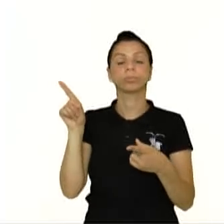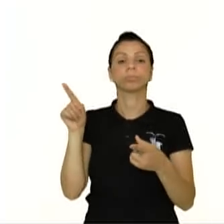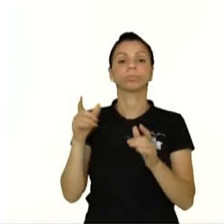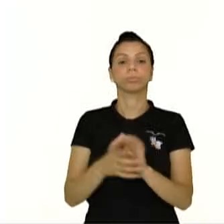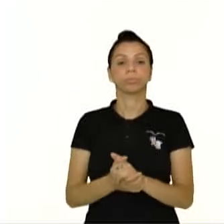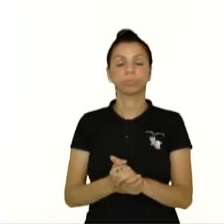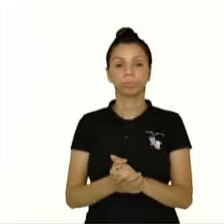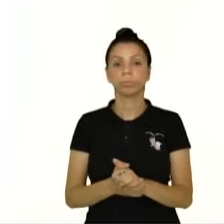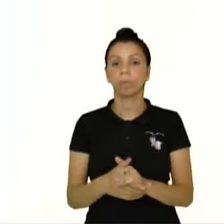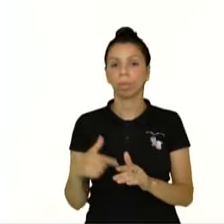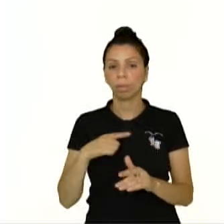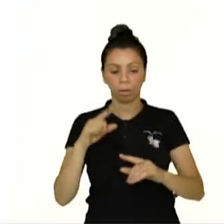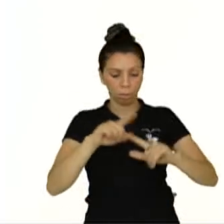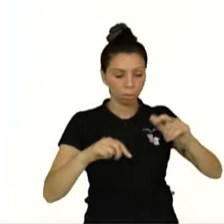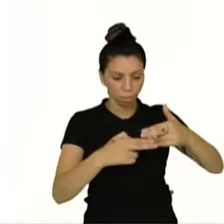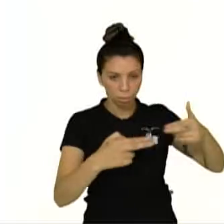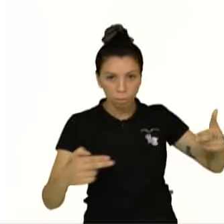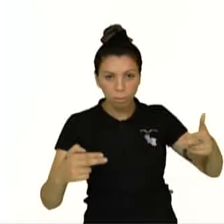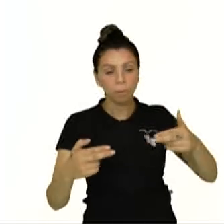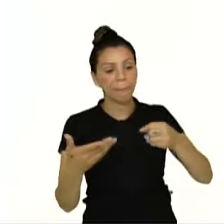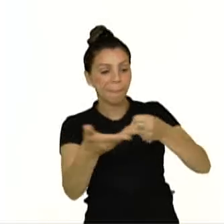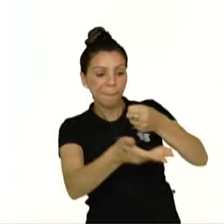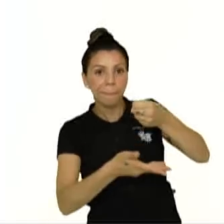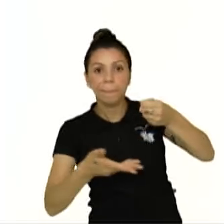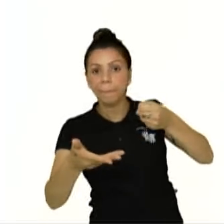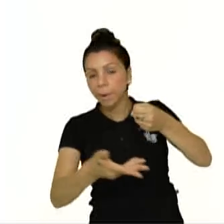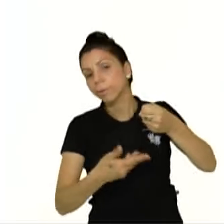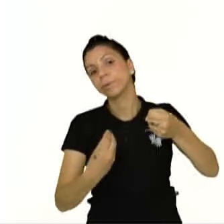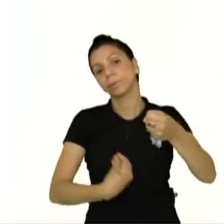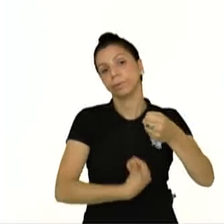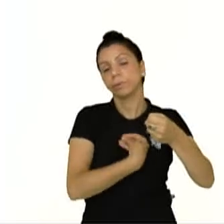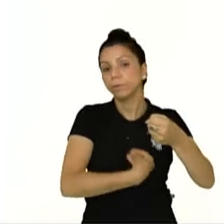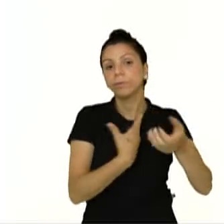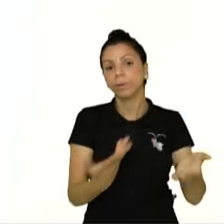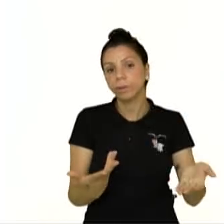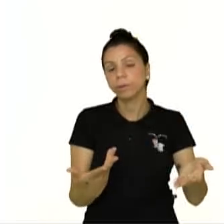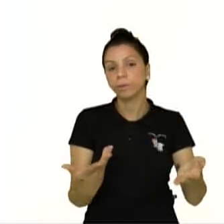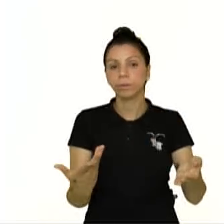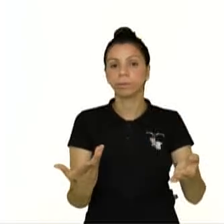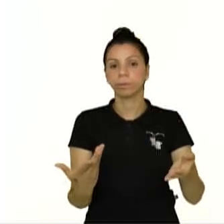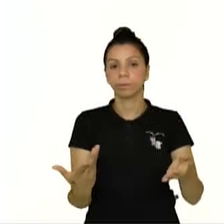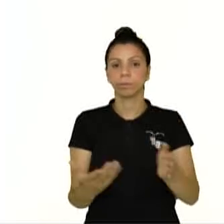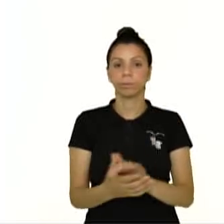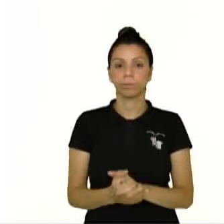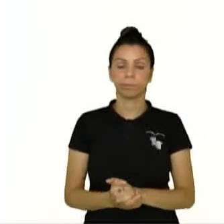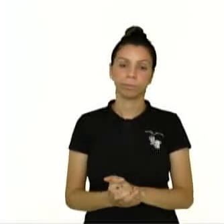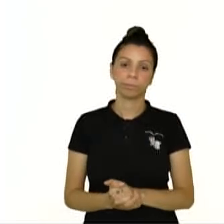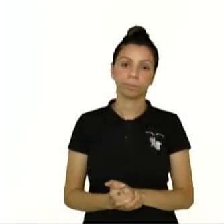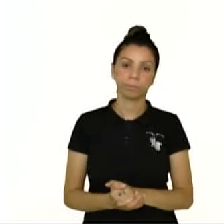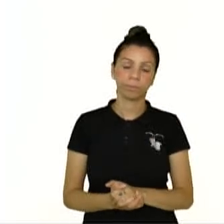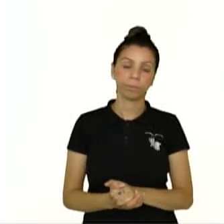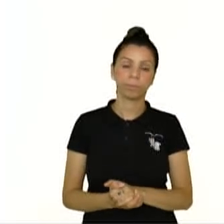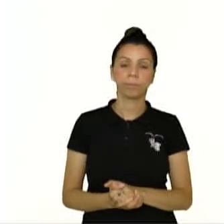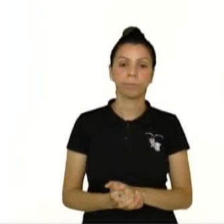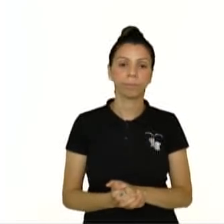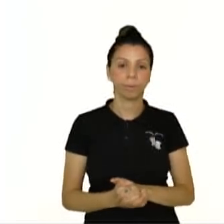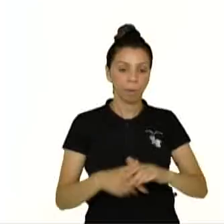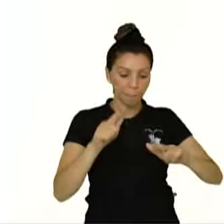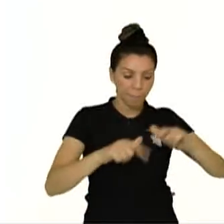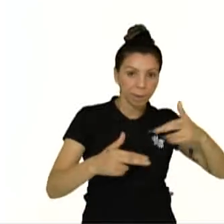em matérias-primas, em produtos básicos, produtos que eram muito necessários. E como